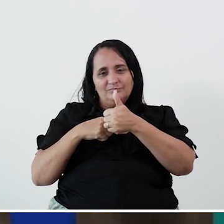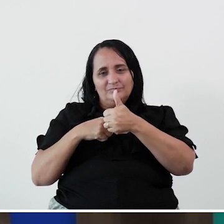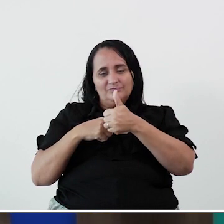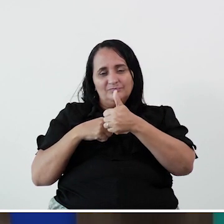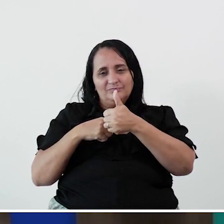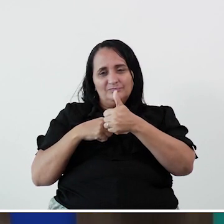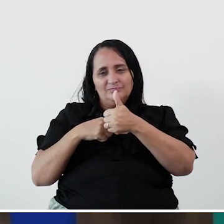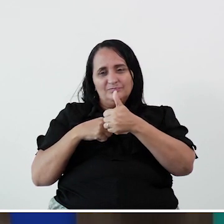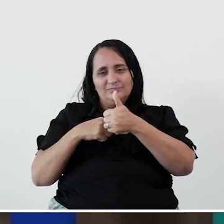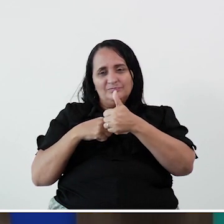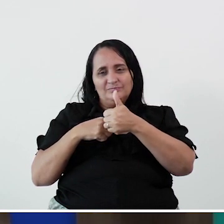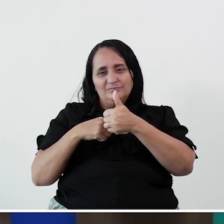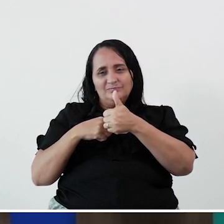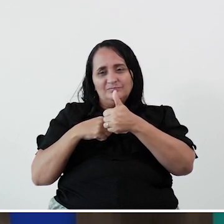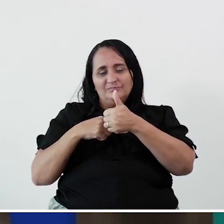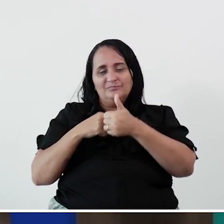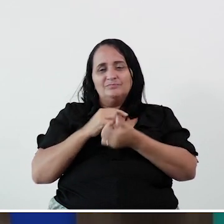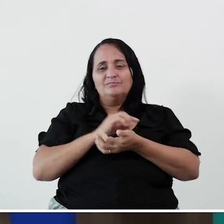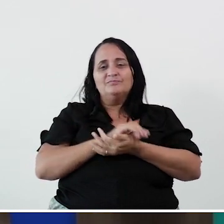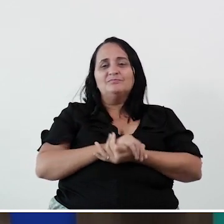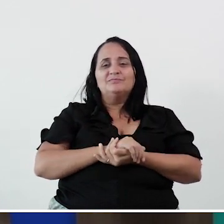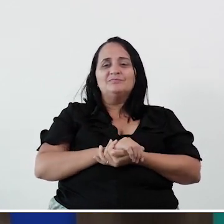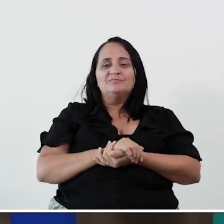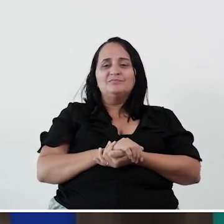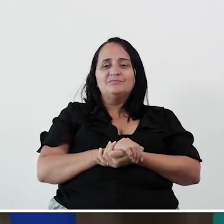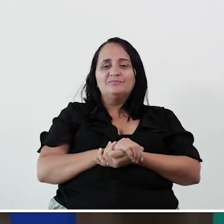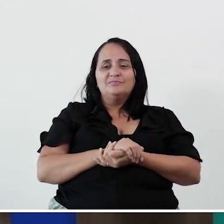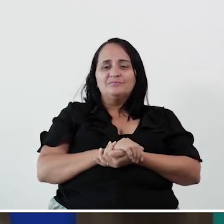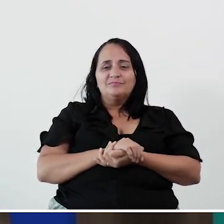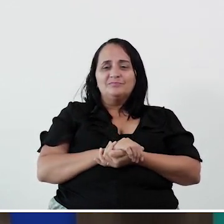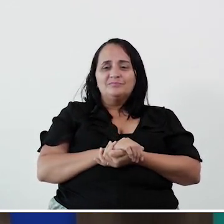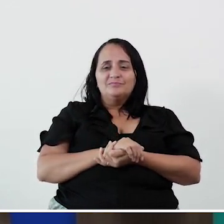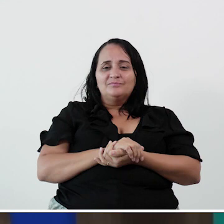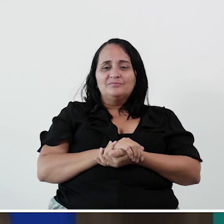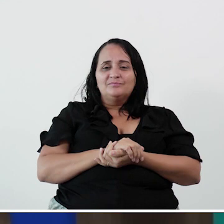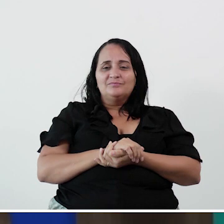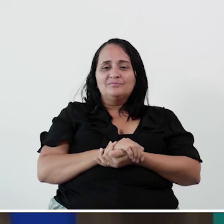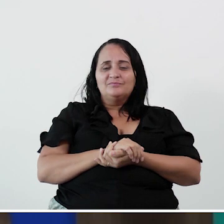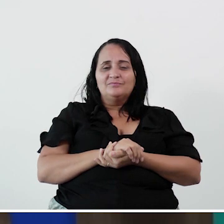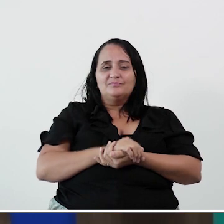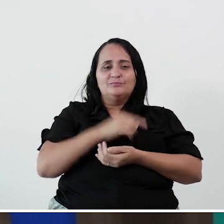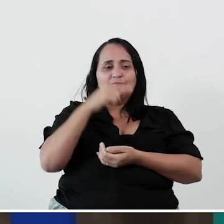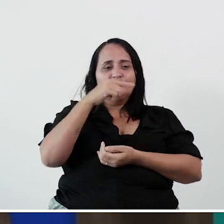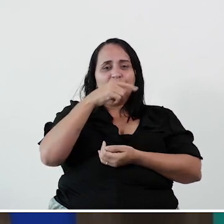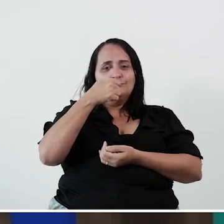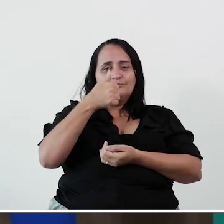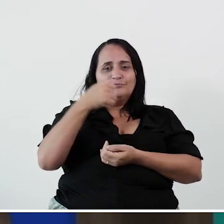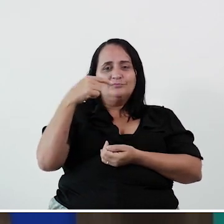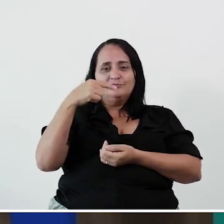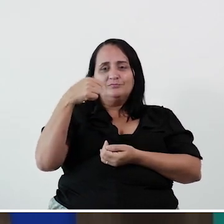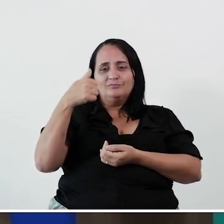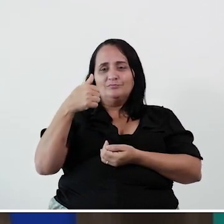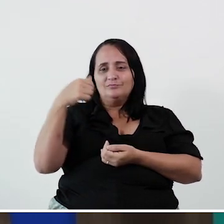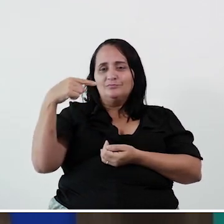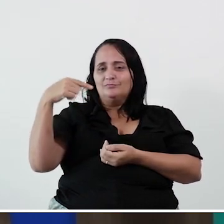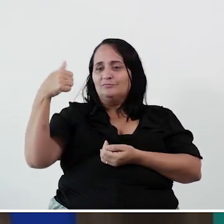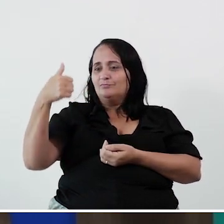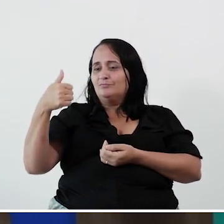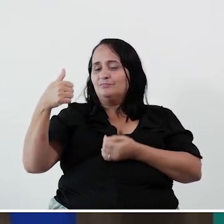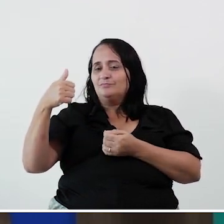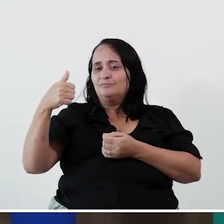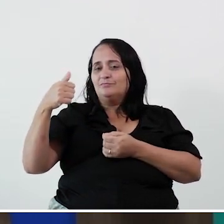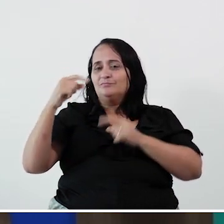foi menos 1. E tudo isso, menos 1, fecharemos as chaves então.